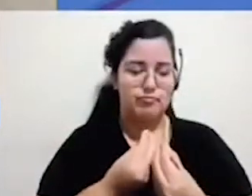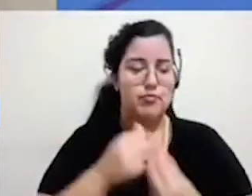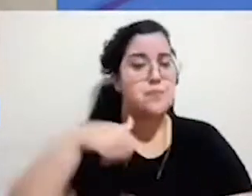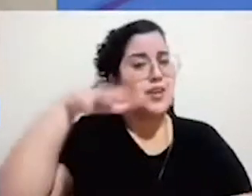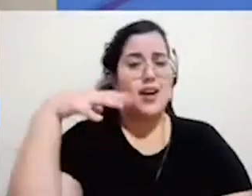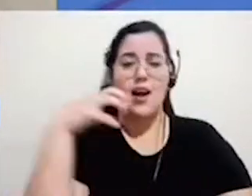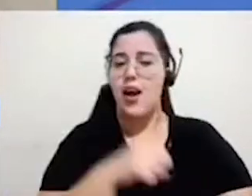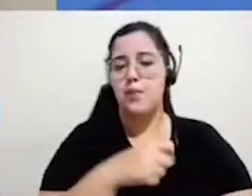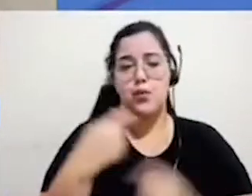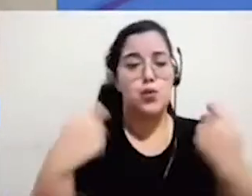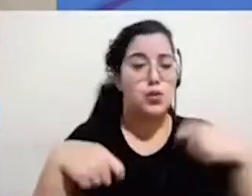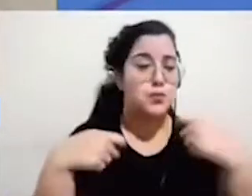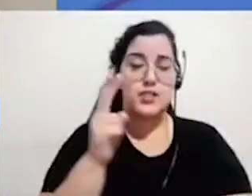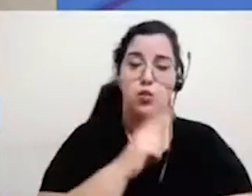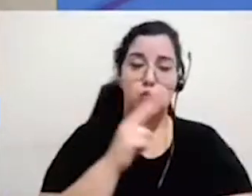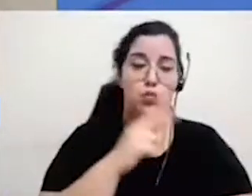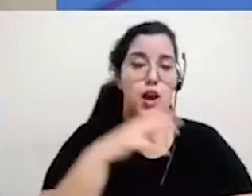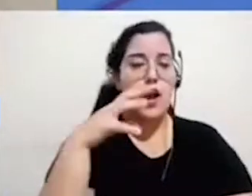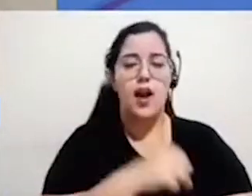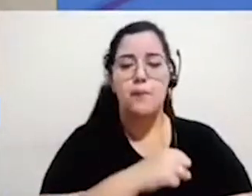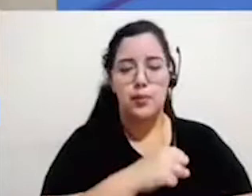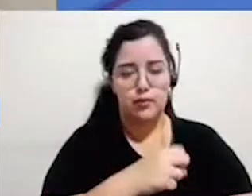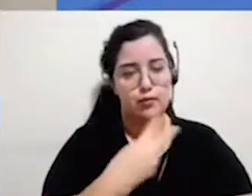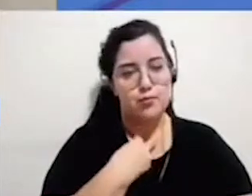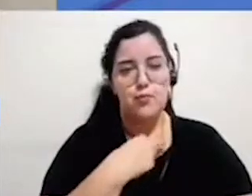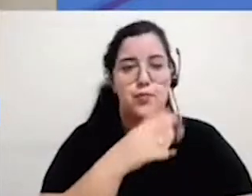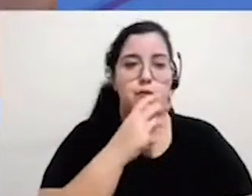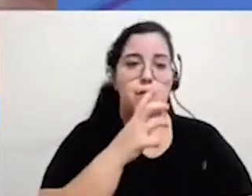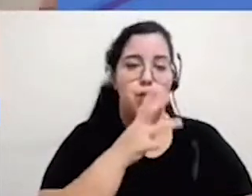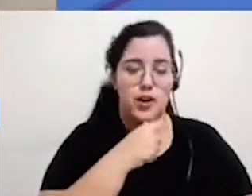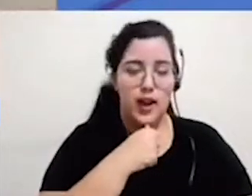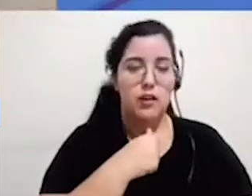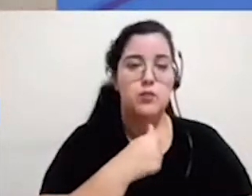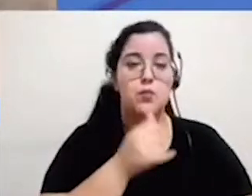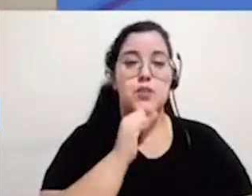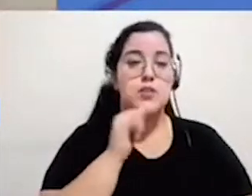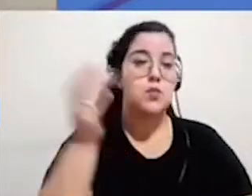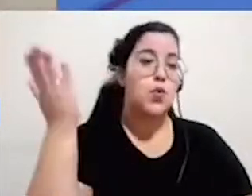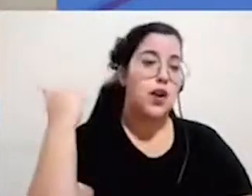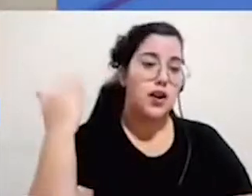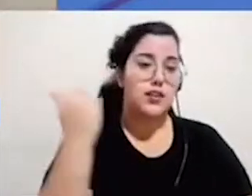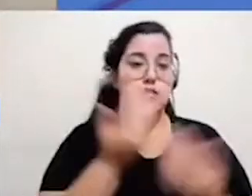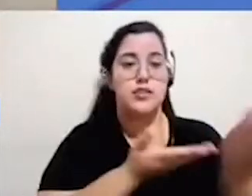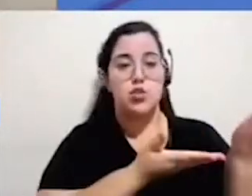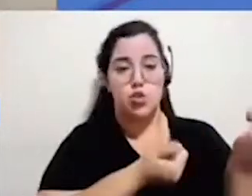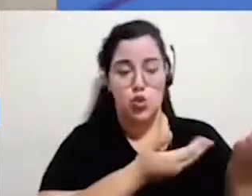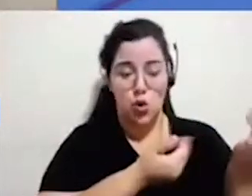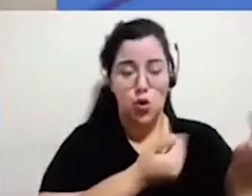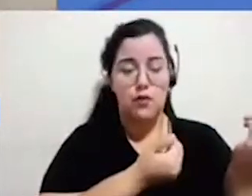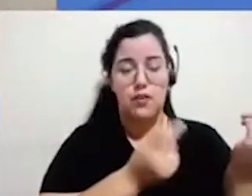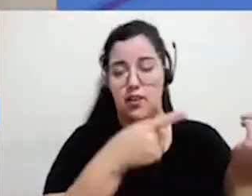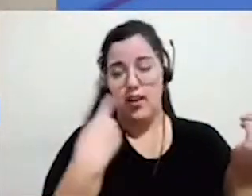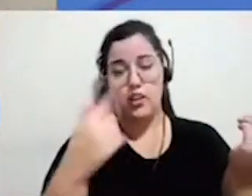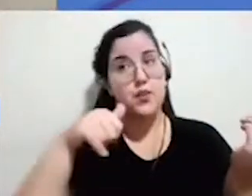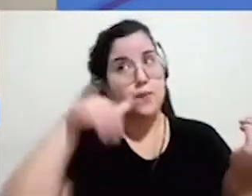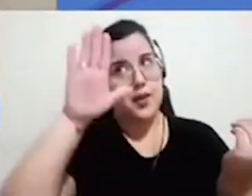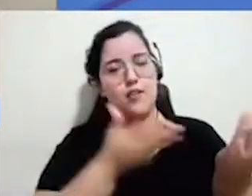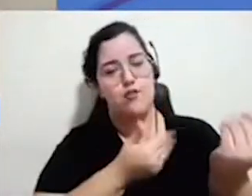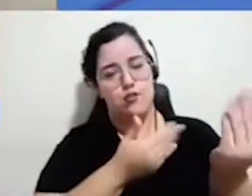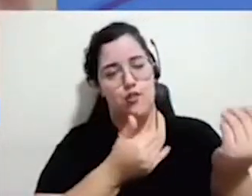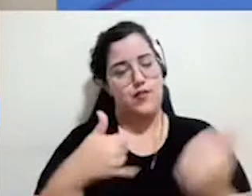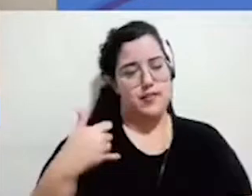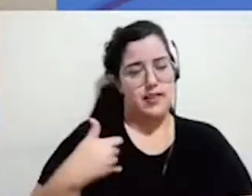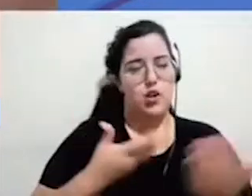rápidos, né? Então, você imagina o seguinte, quando nós éramos jovens... mais jovens, pelo menos, a gente entrava